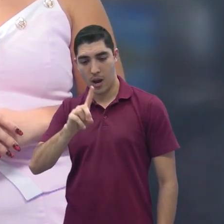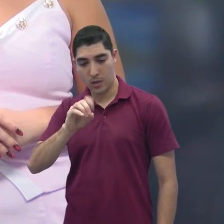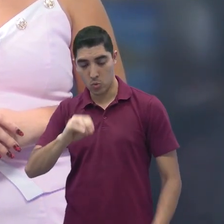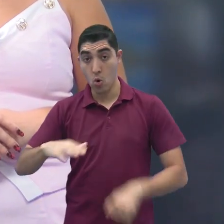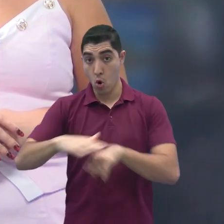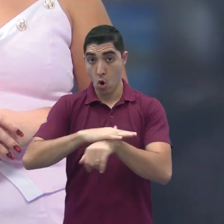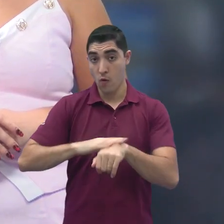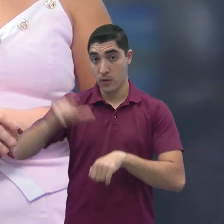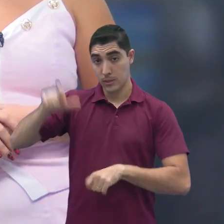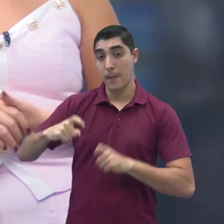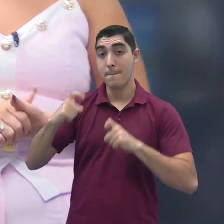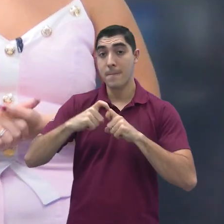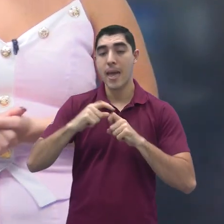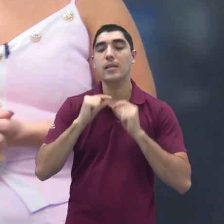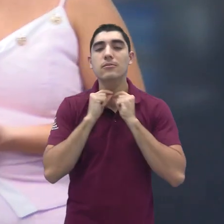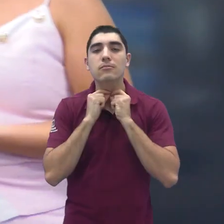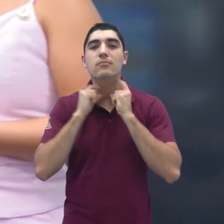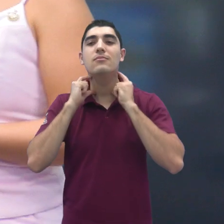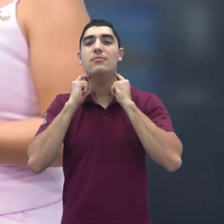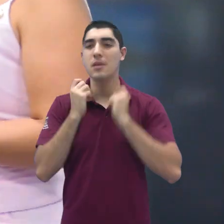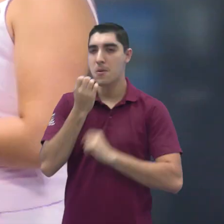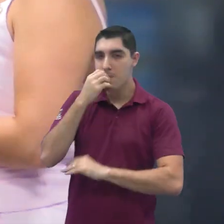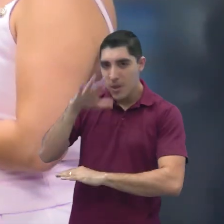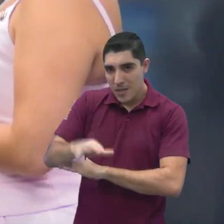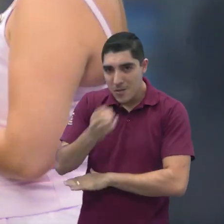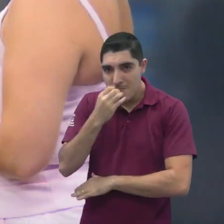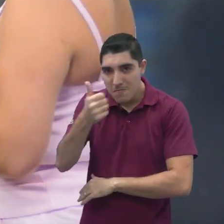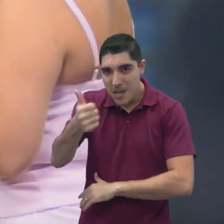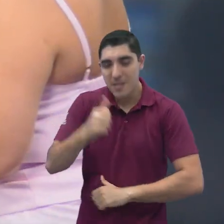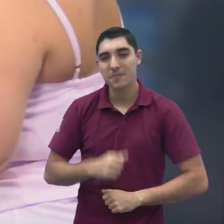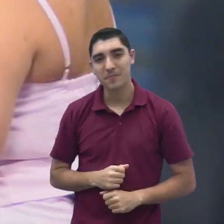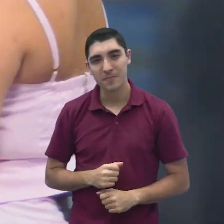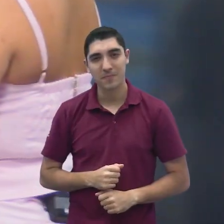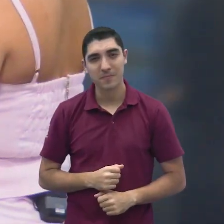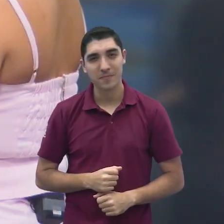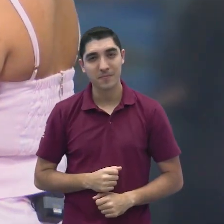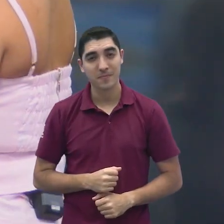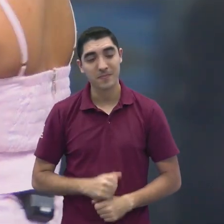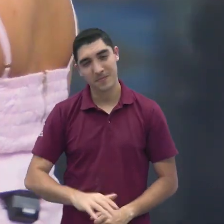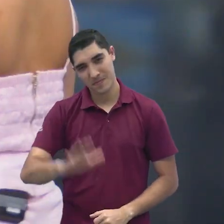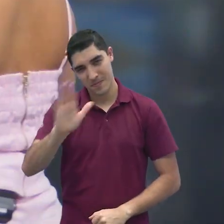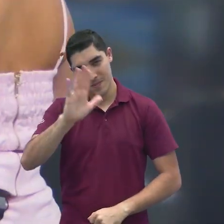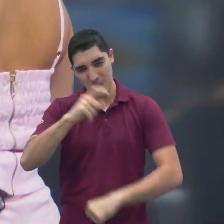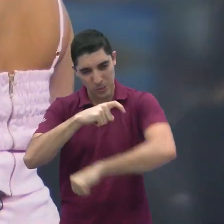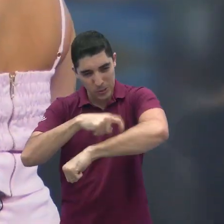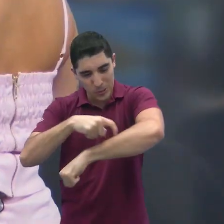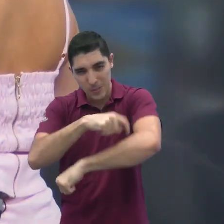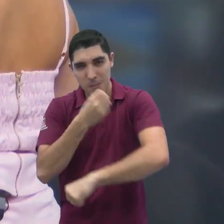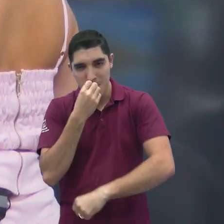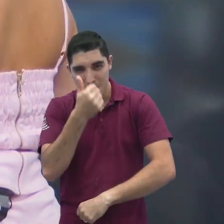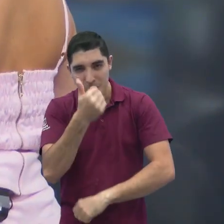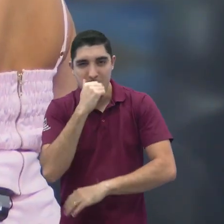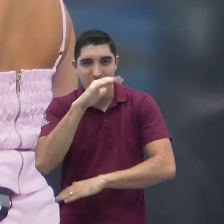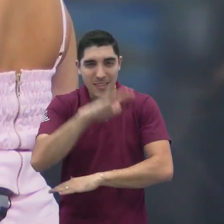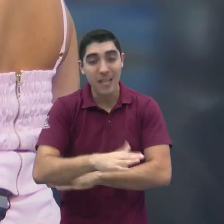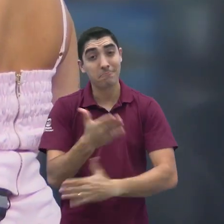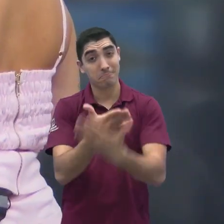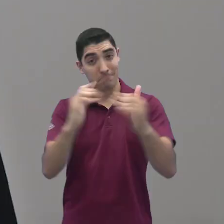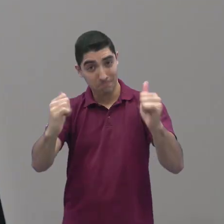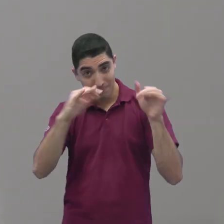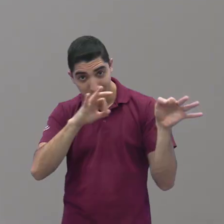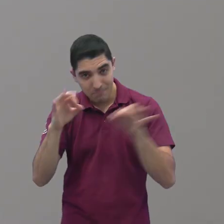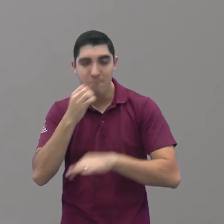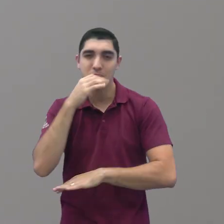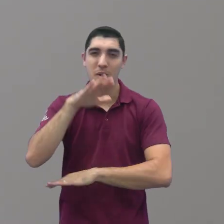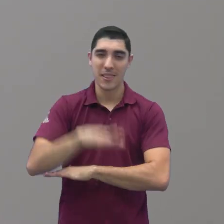conversa com uma endocrinologista. Boa tarde, Edu, tudo bem? Oi, Júlia, ótima tarde para você,